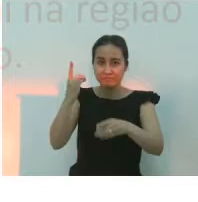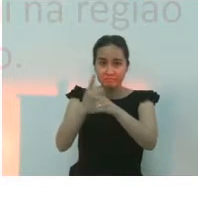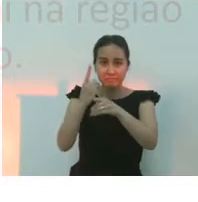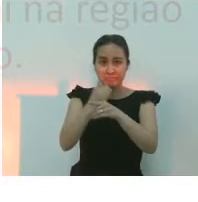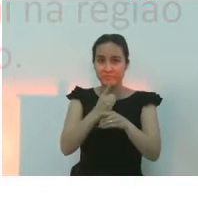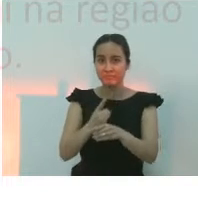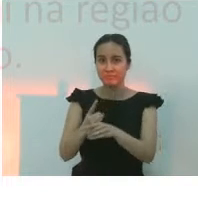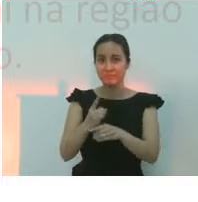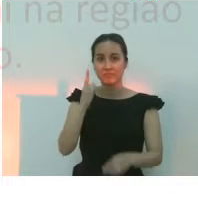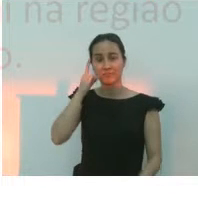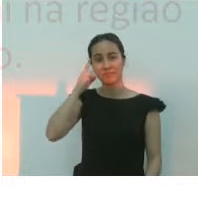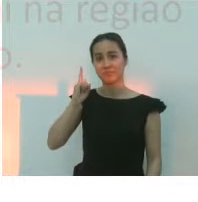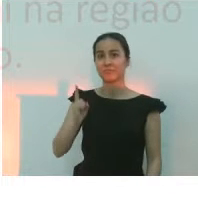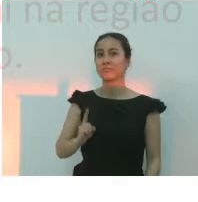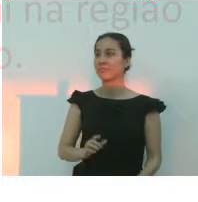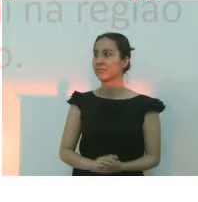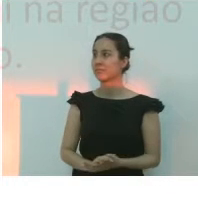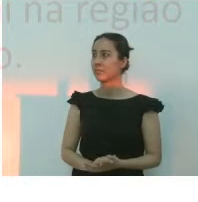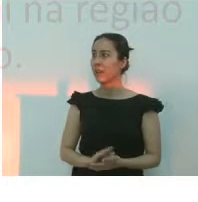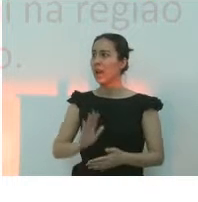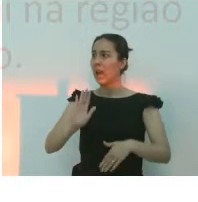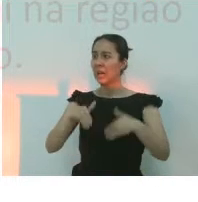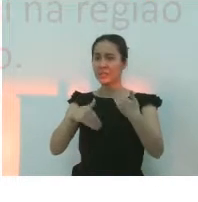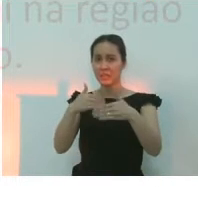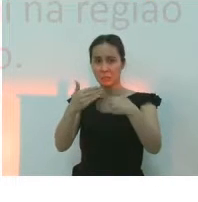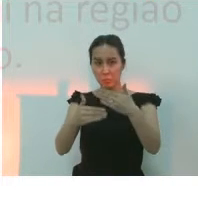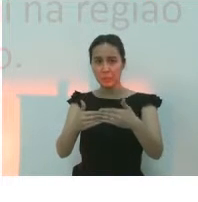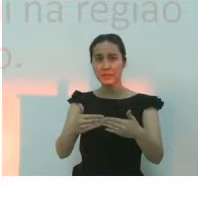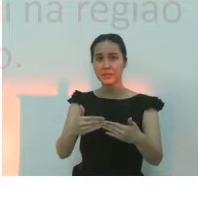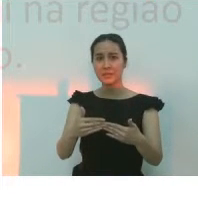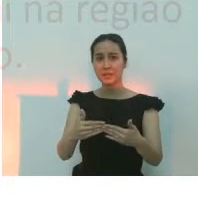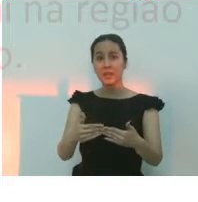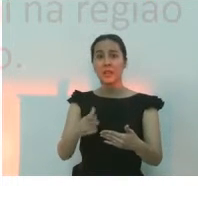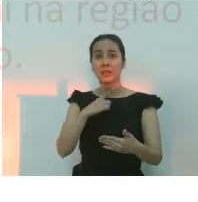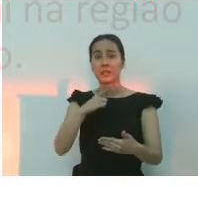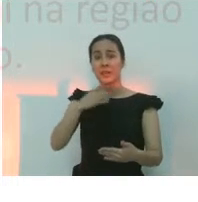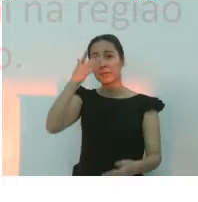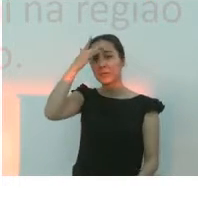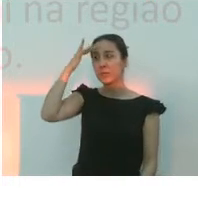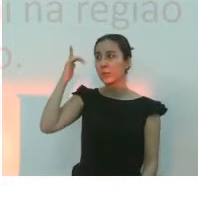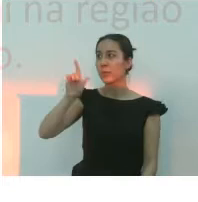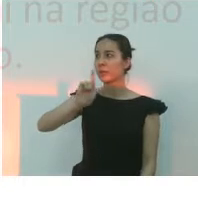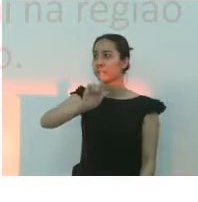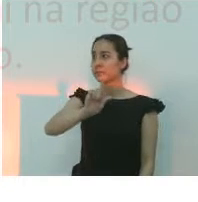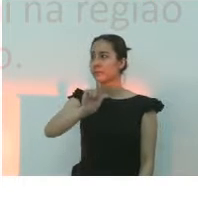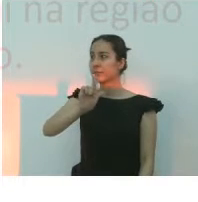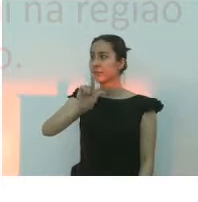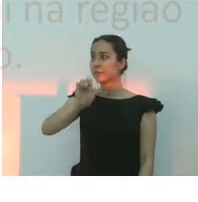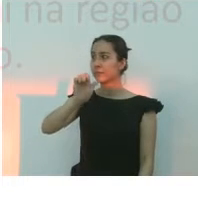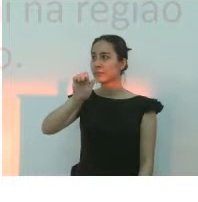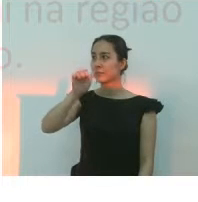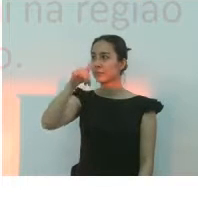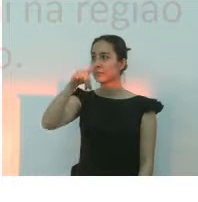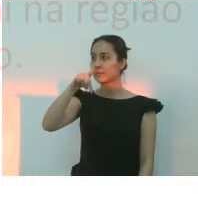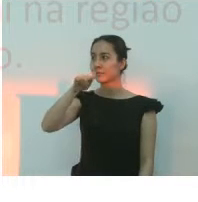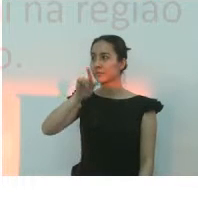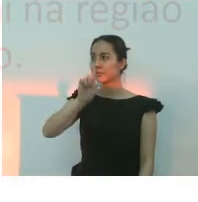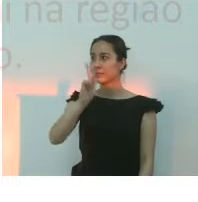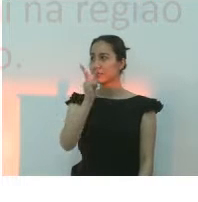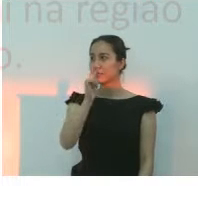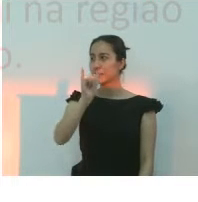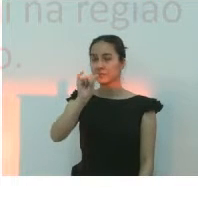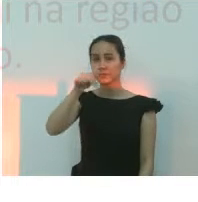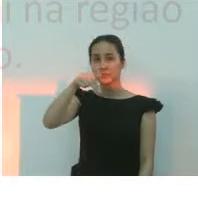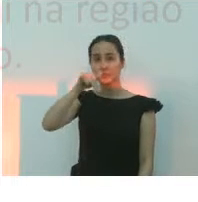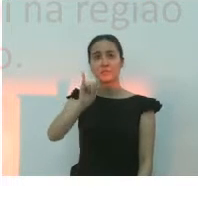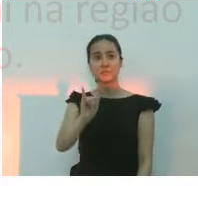esse povo e começou a parecer um dos jingles me procurando lado da região de itápolis entrou em contato com essa gente mas